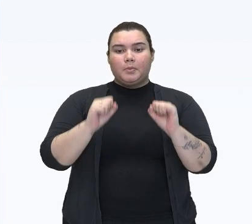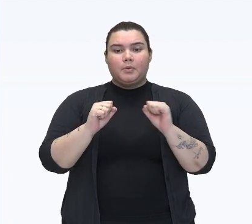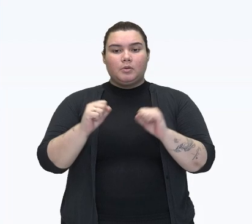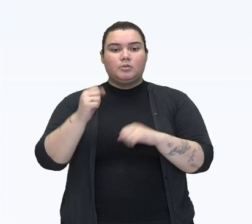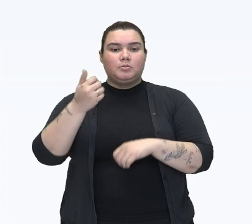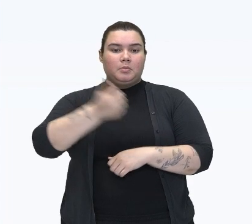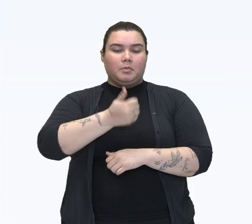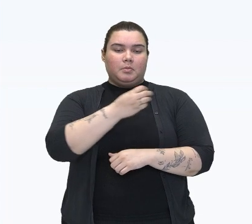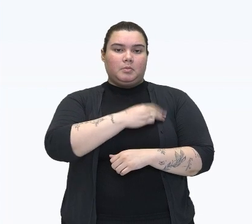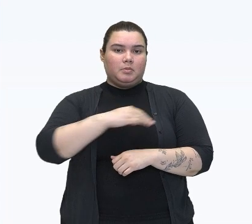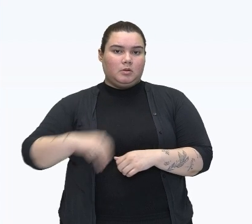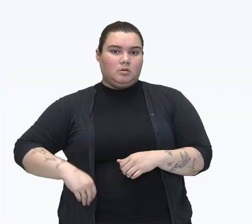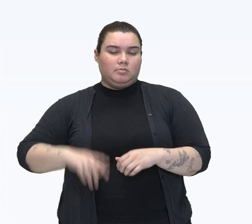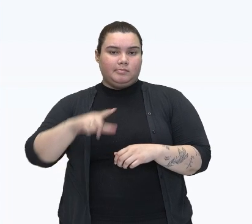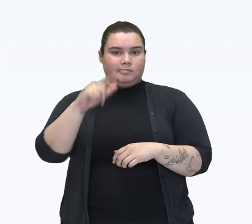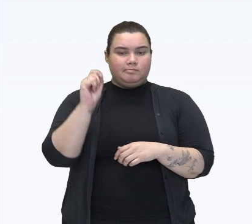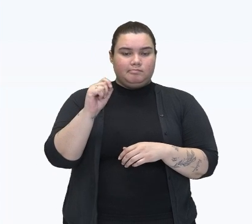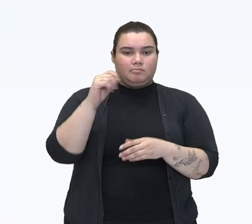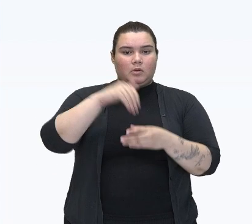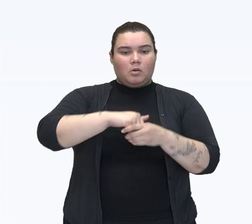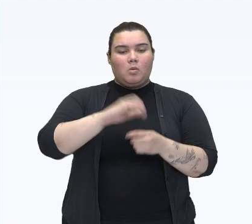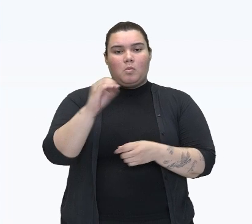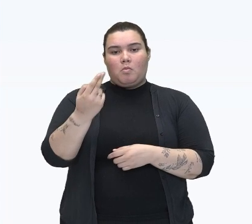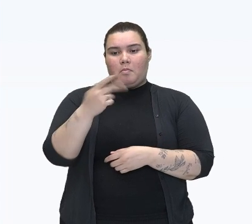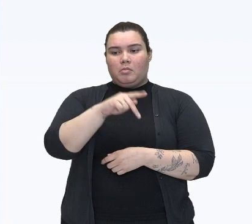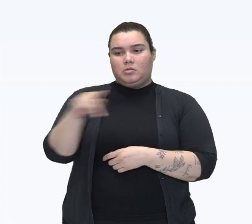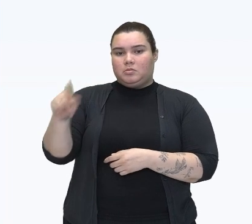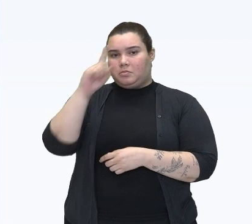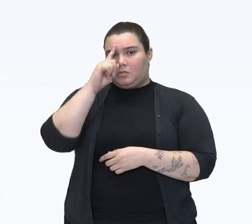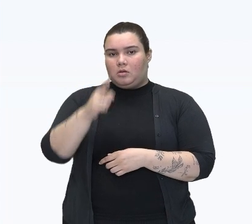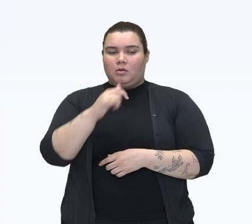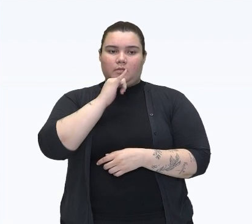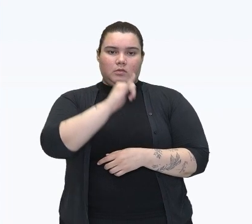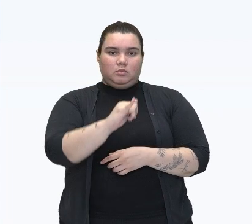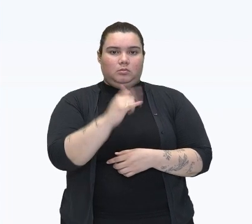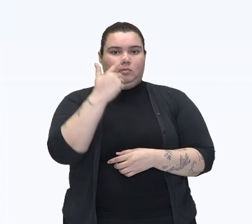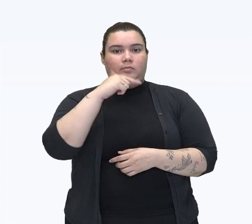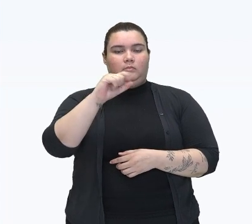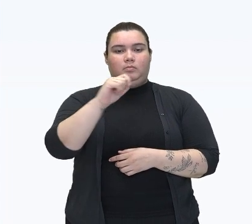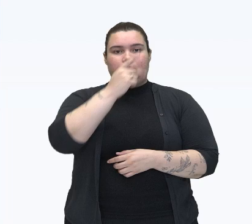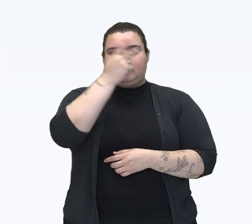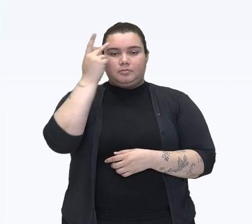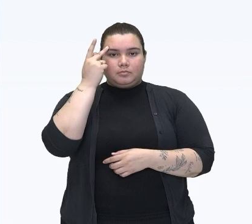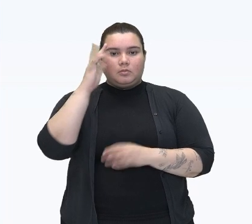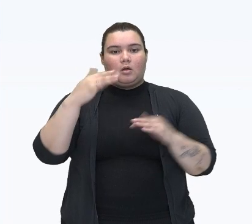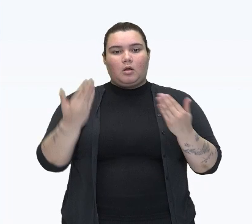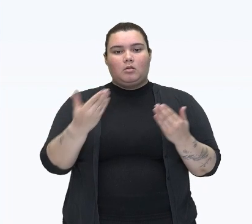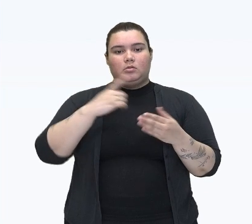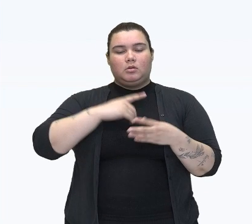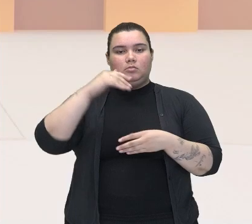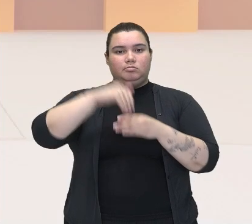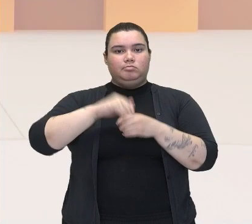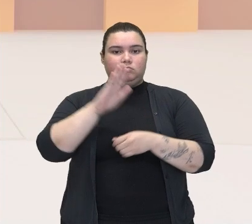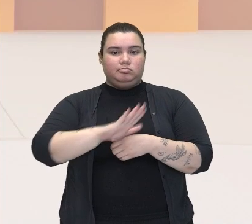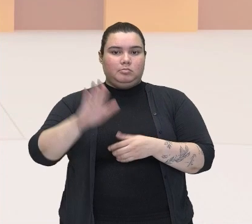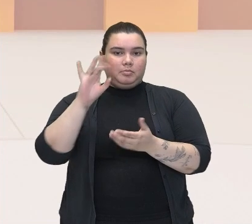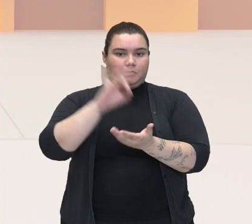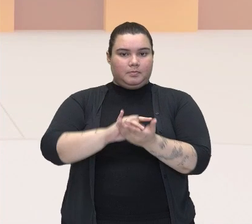ser indicado pelo presidente ou pelo monarca, né? E depois ele é chancelado pelo